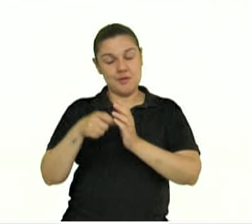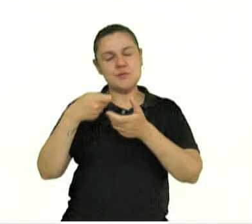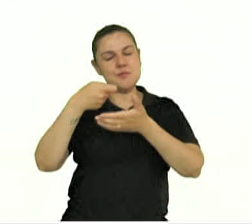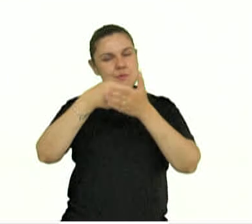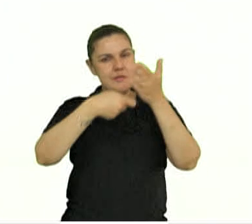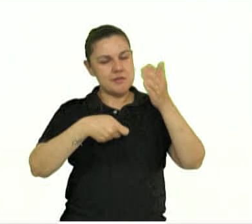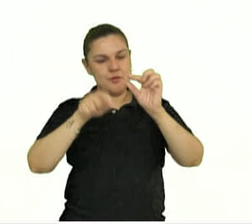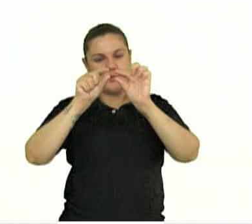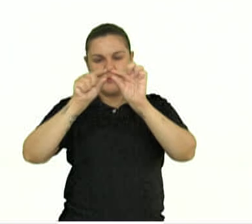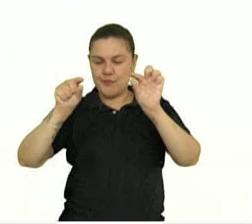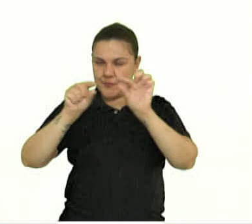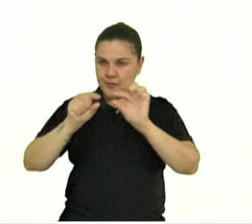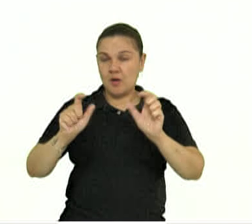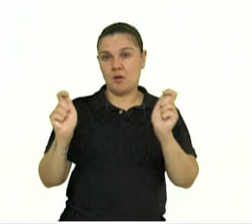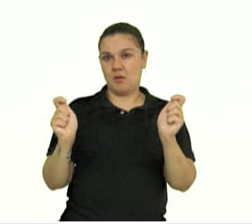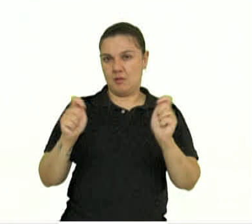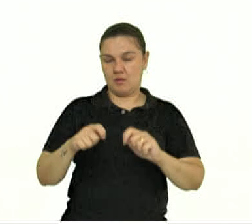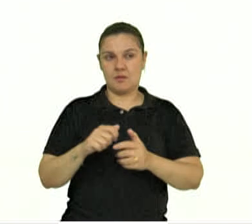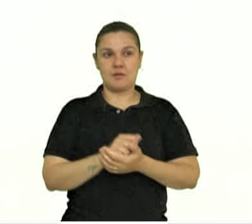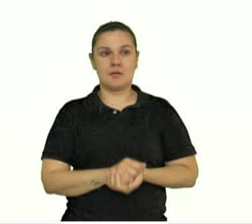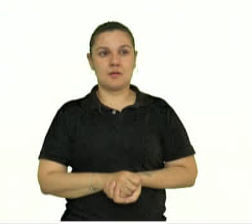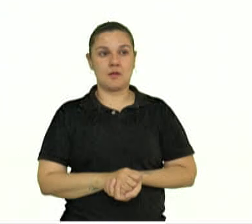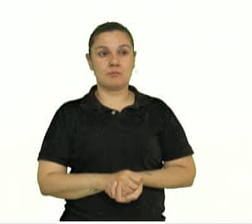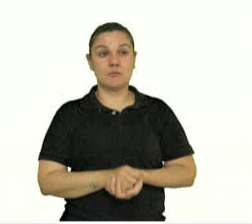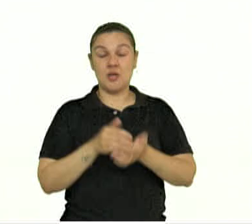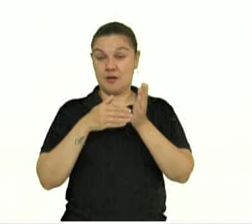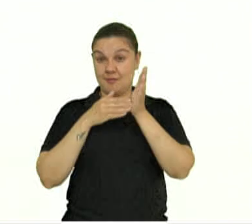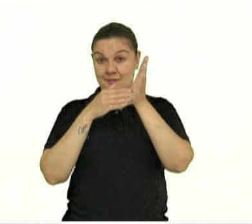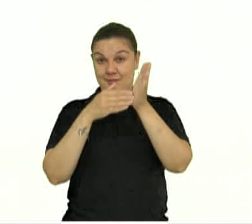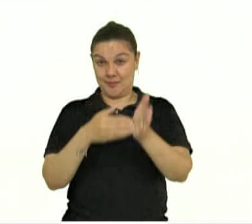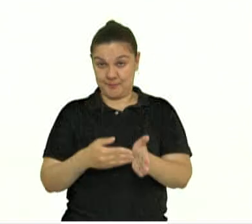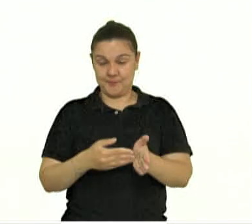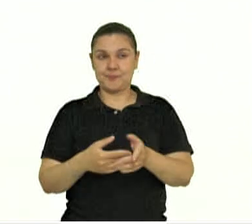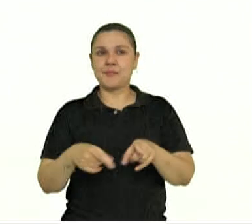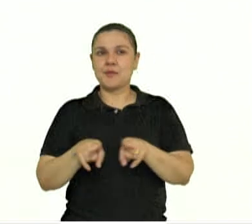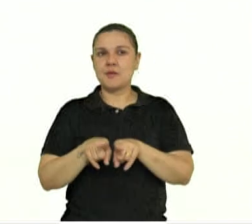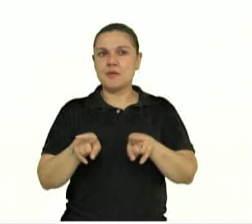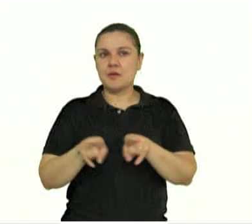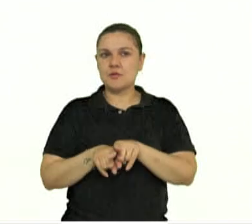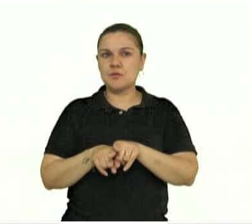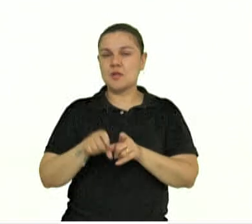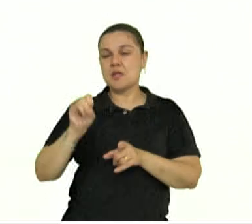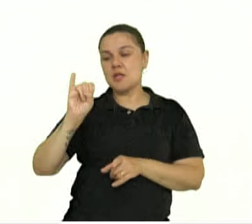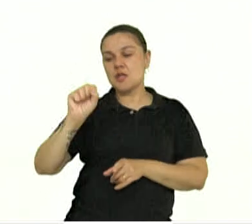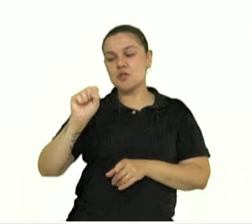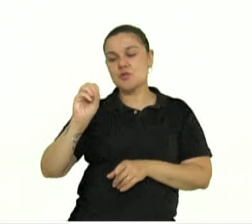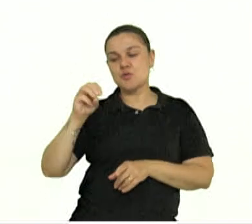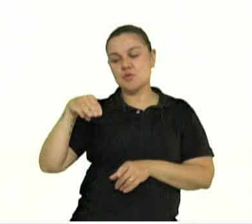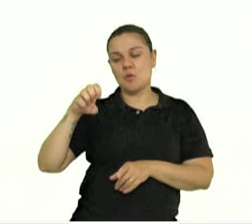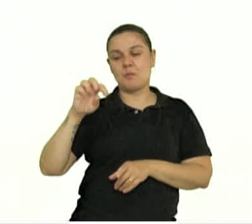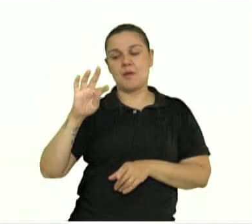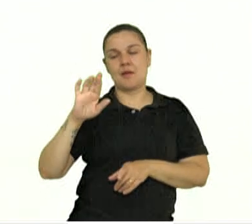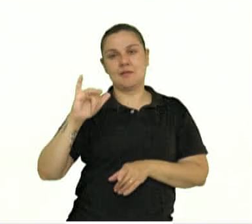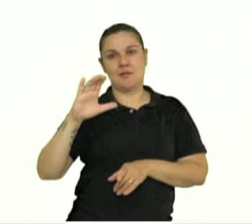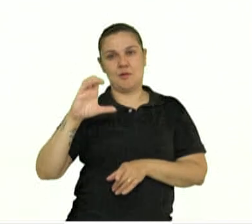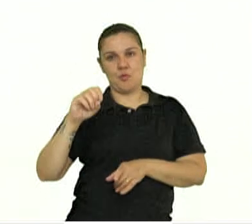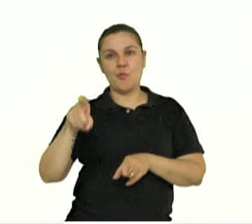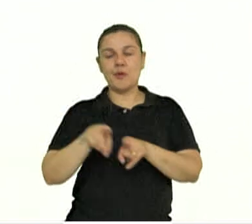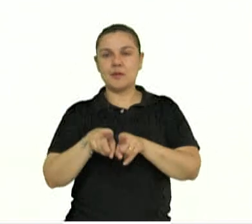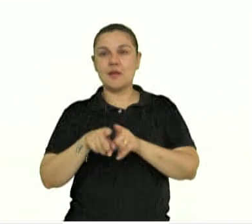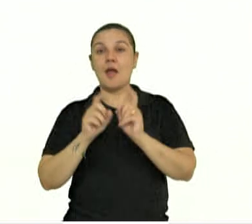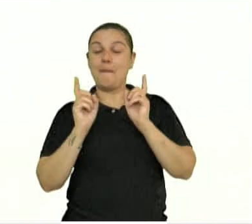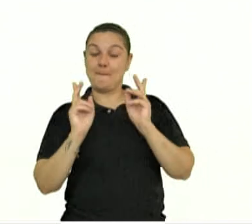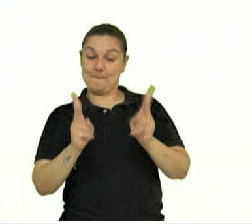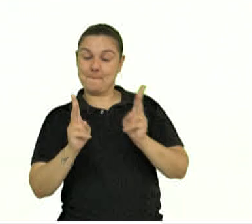em versos. Os versos podem ser regulares, também chamados de versos isométricos, são aqueles que